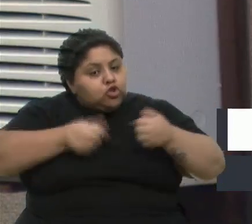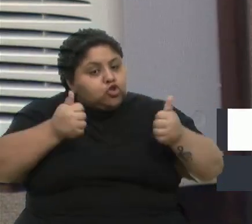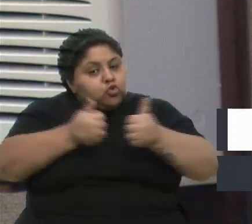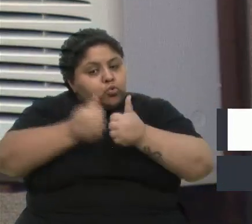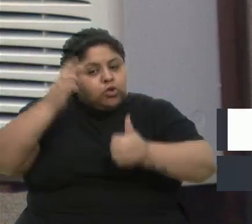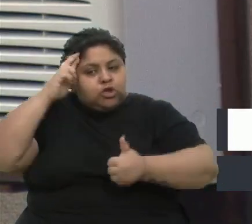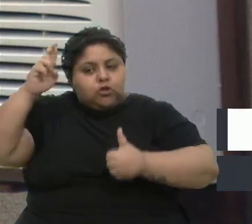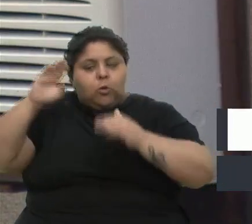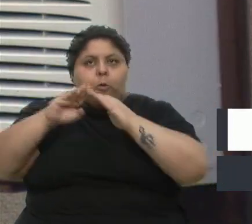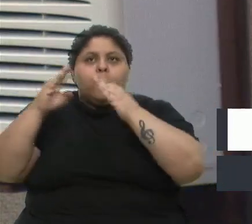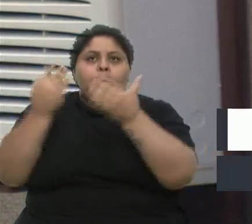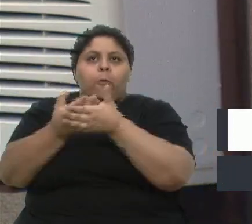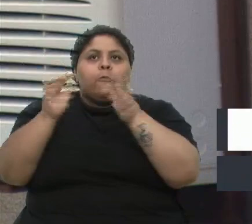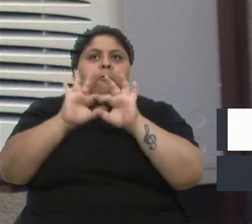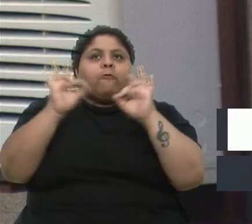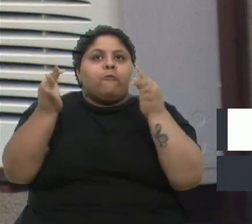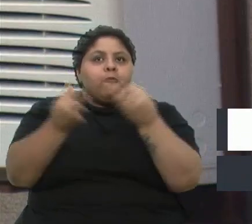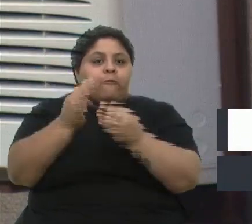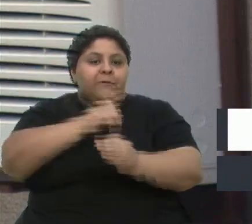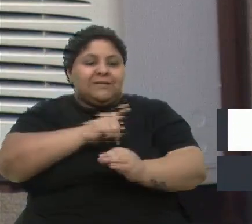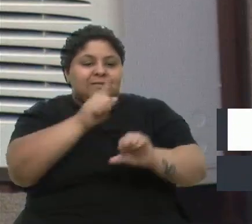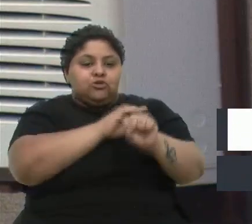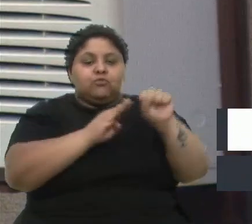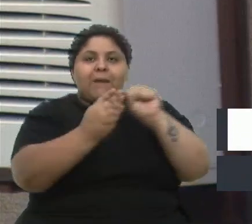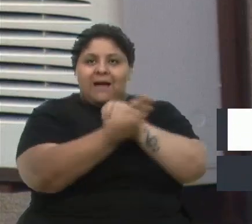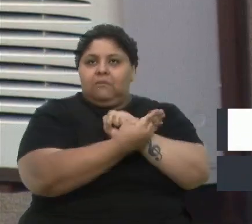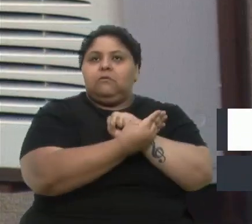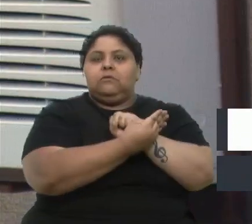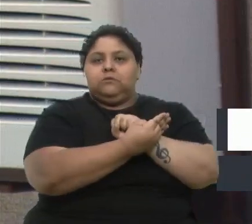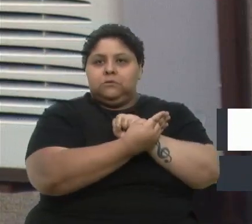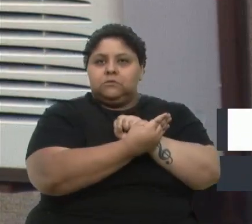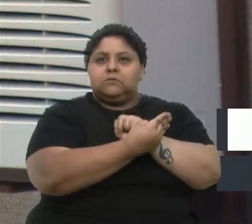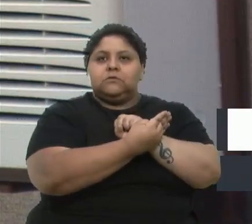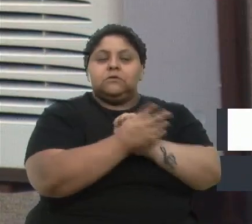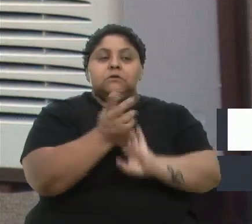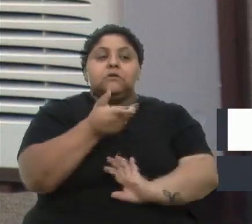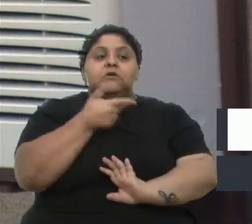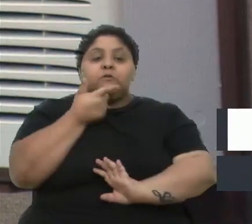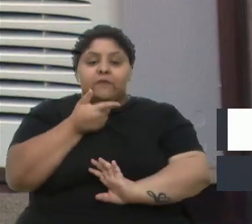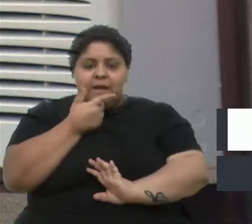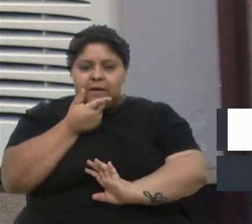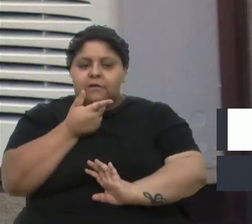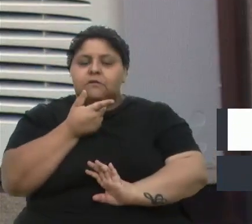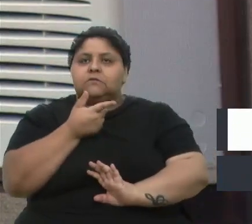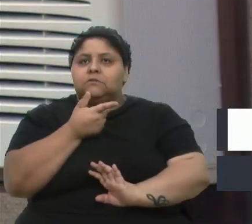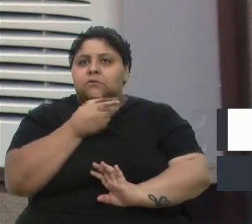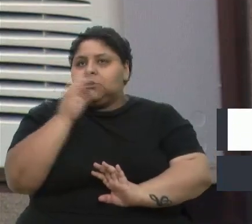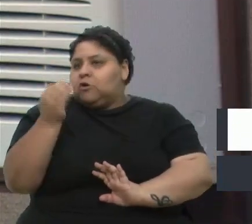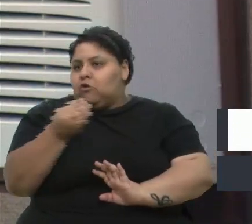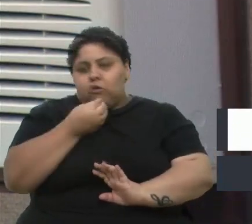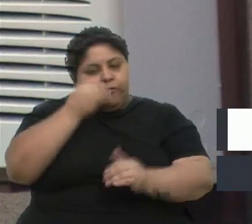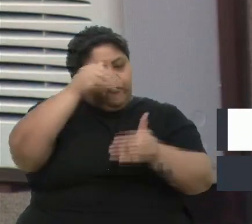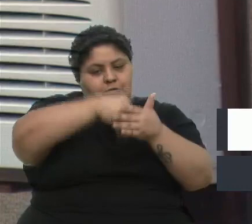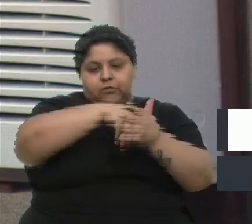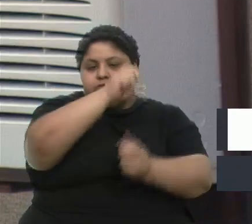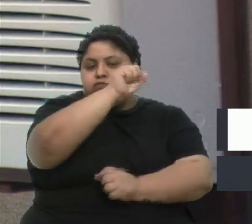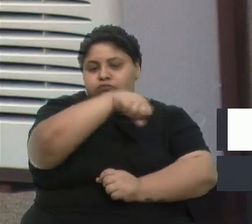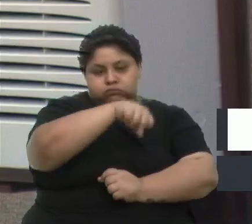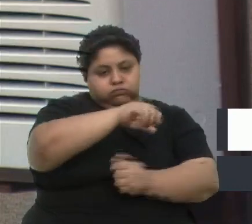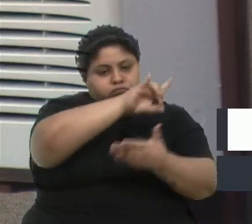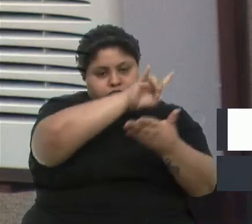escola, com as famílias, com a presidente do bairro, né? Dizer que evidentemente, votar favorável ao